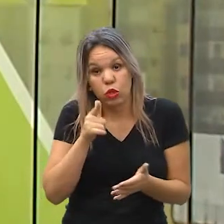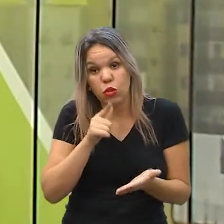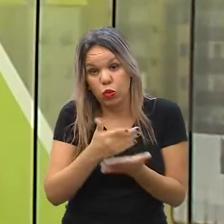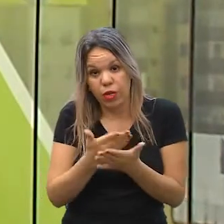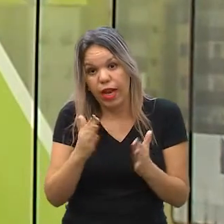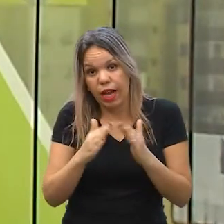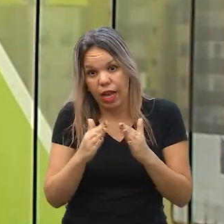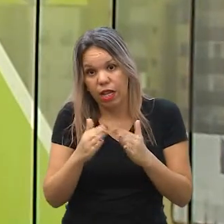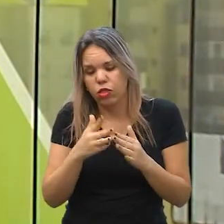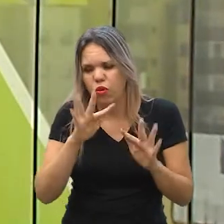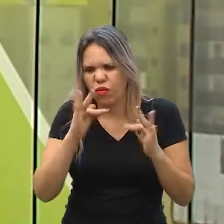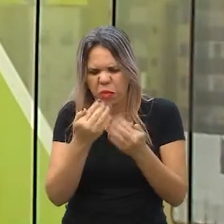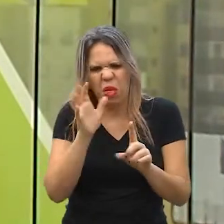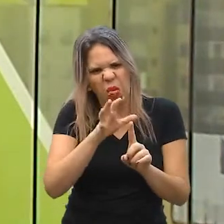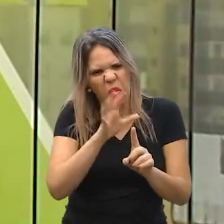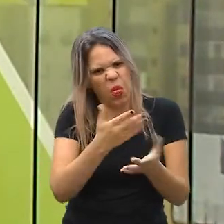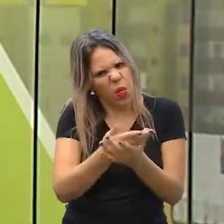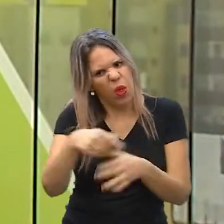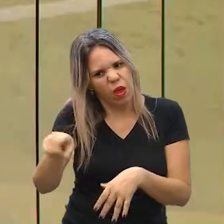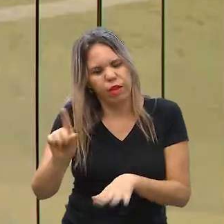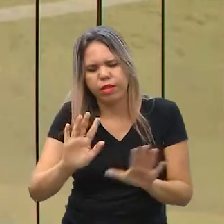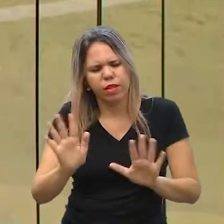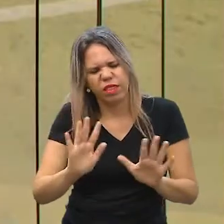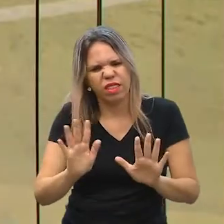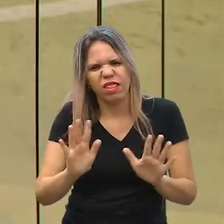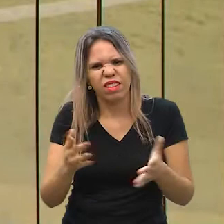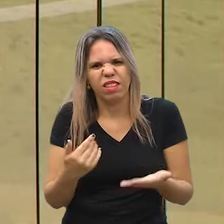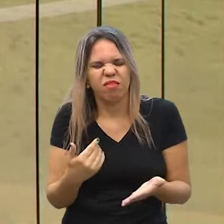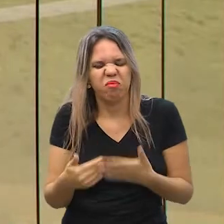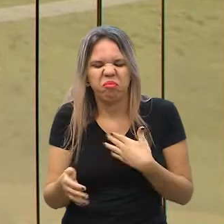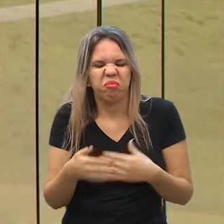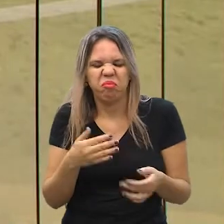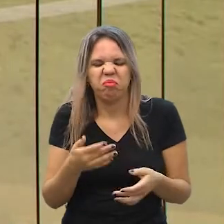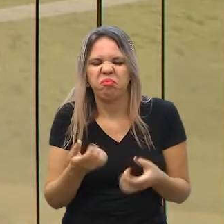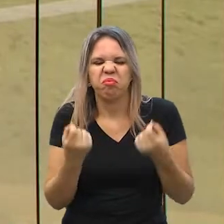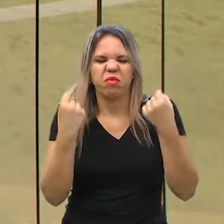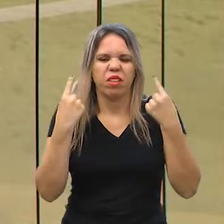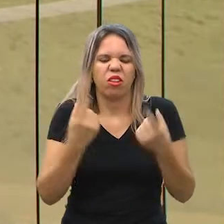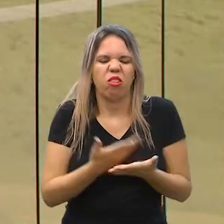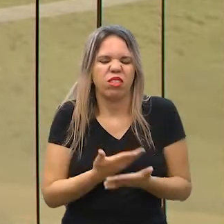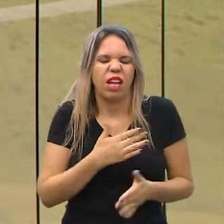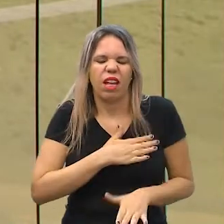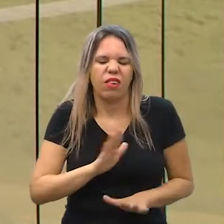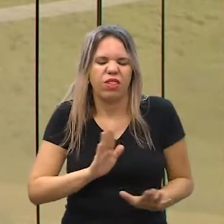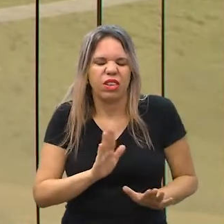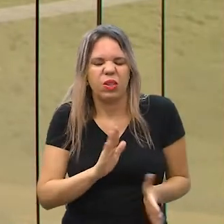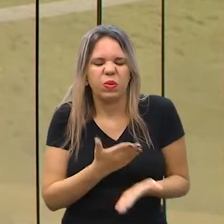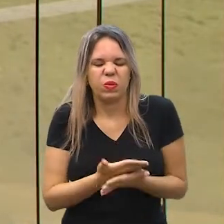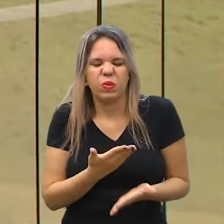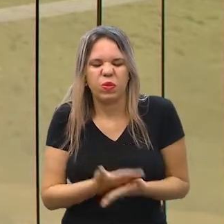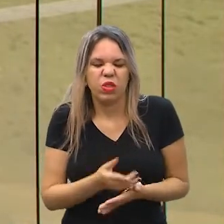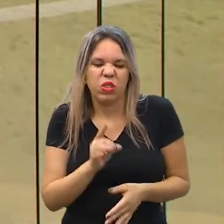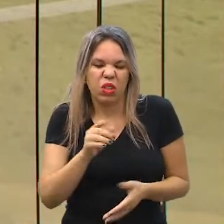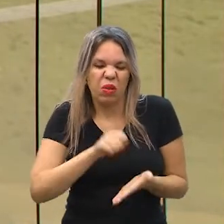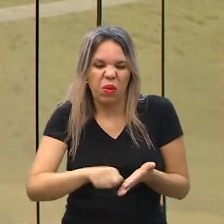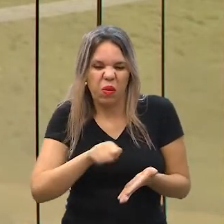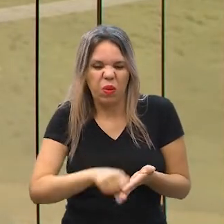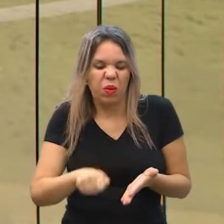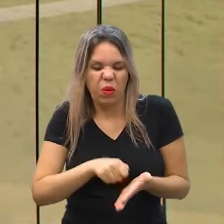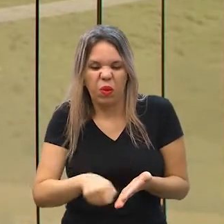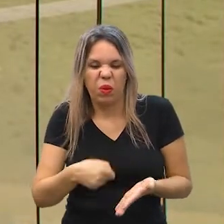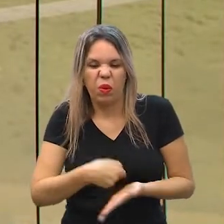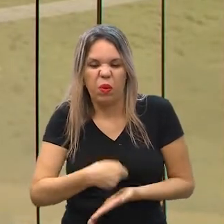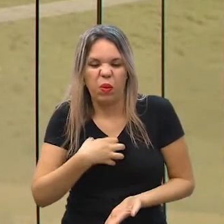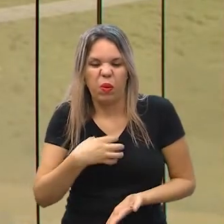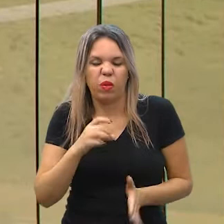em casa, os pais tinham que ficar pressionando, dar o trabalho? Não, eu nunca liguei muito para estudar, eu só fazia mesmo o que era necessário. Tá. Buscava